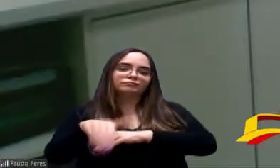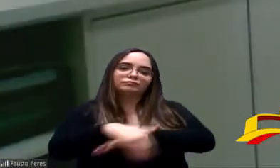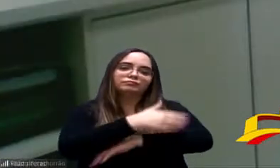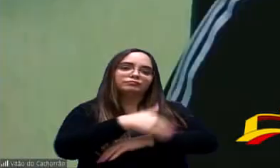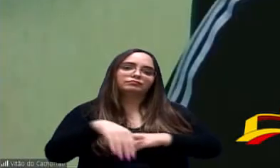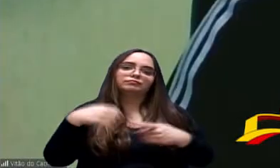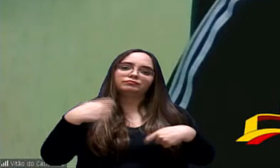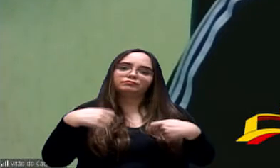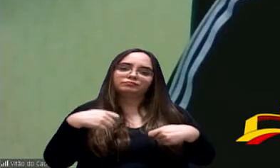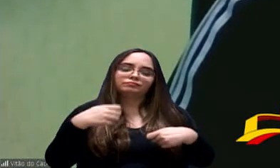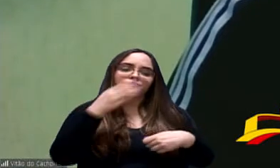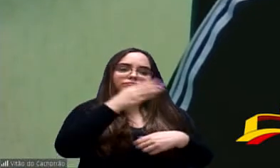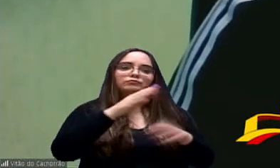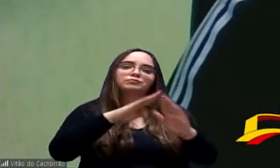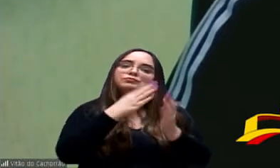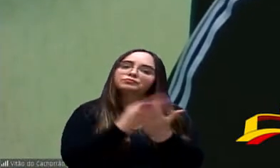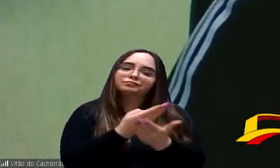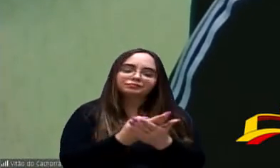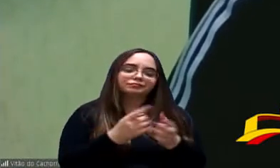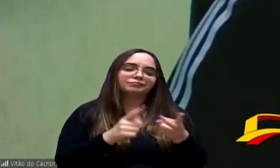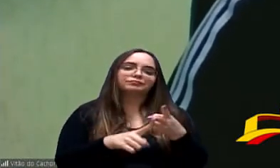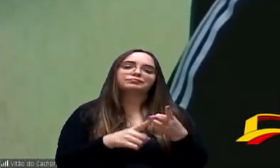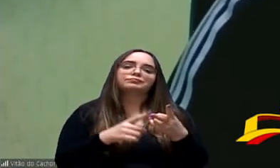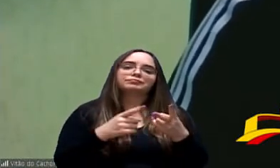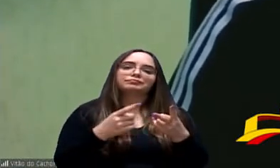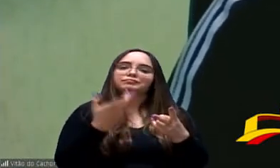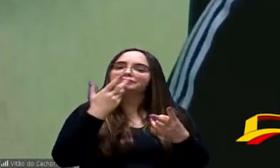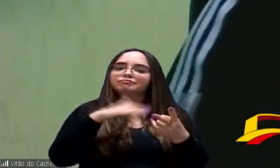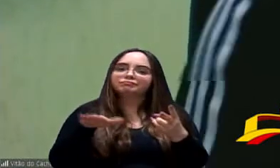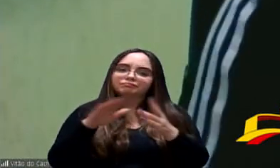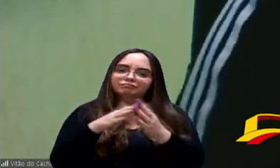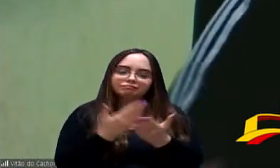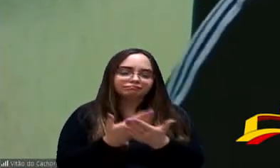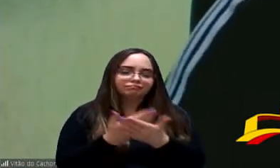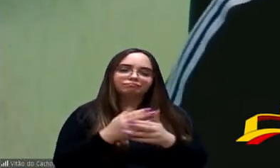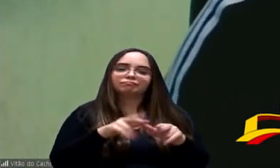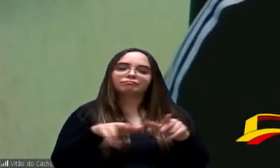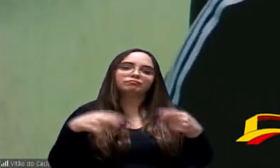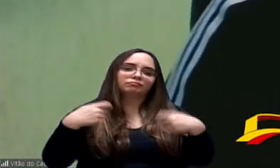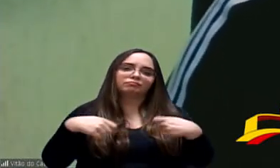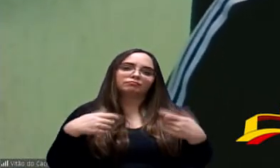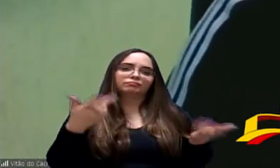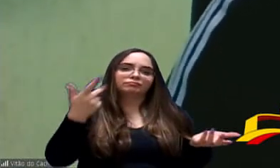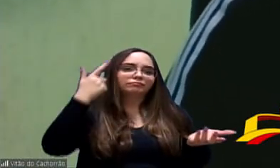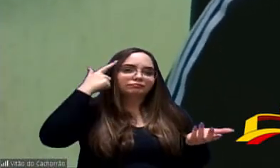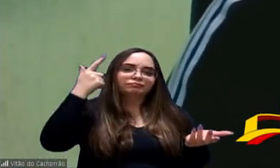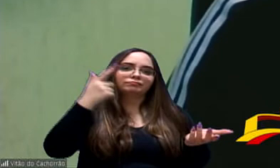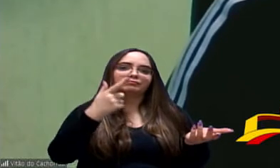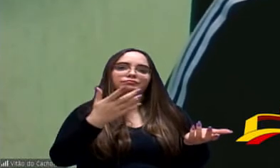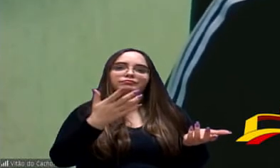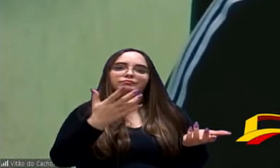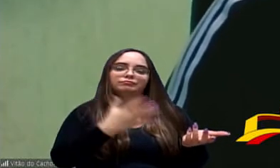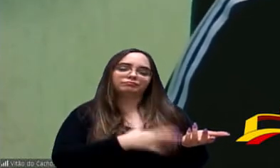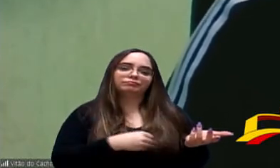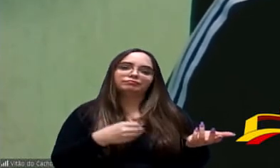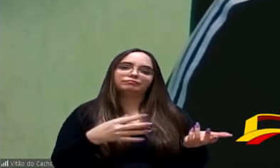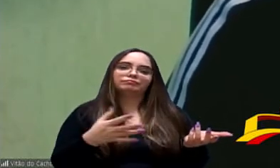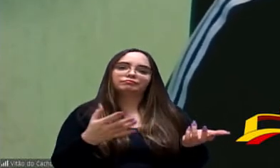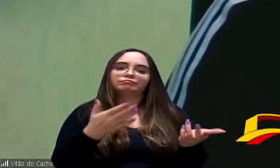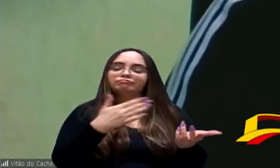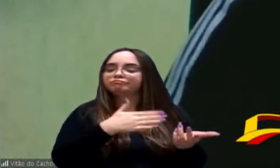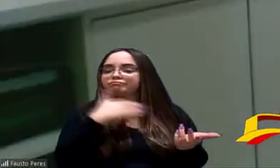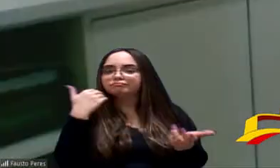tem acesso às escolas, creche, ao posto de saúde. Imagine uma mãe que perdeu um filho esperando ambulância, meu irmão, porque não tem